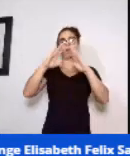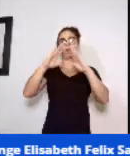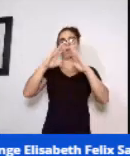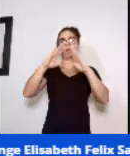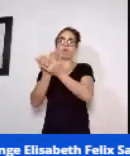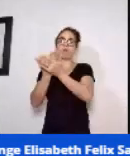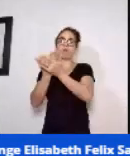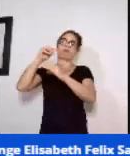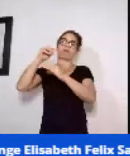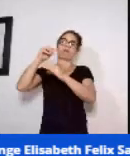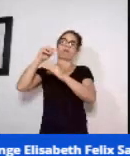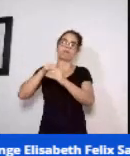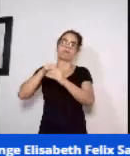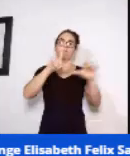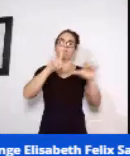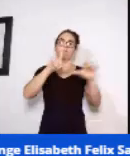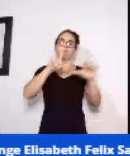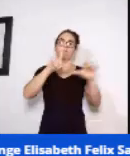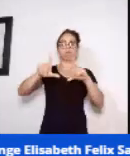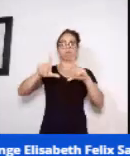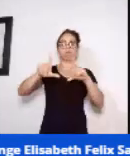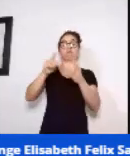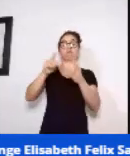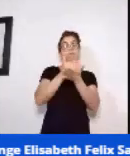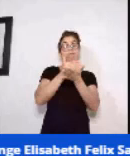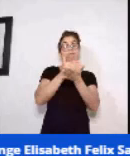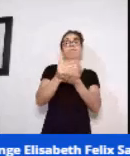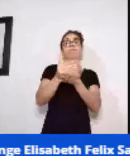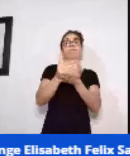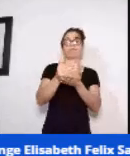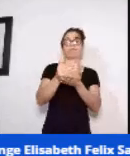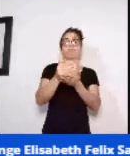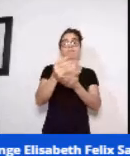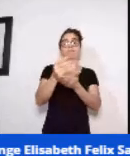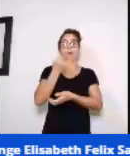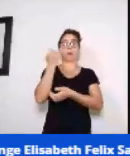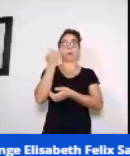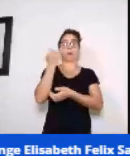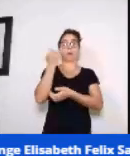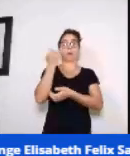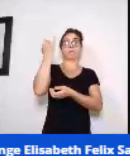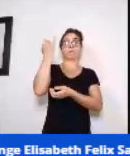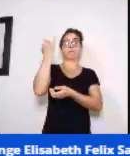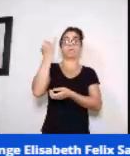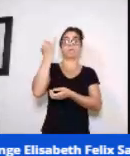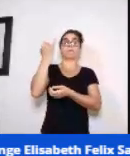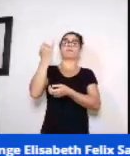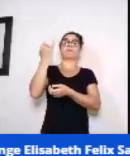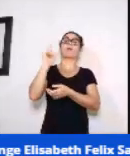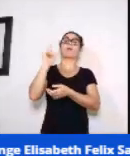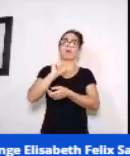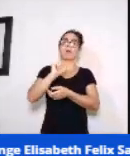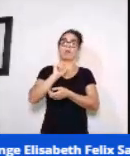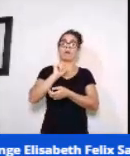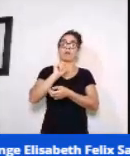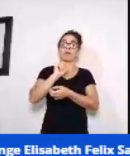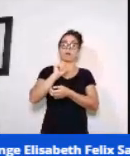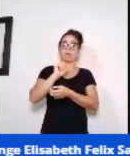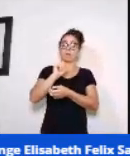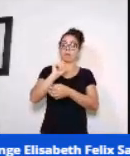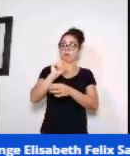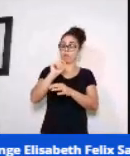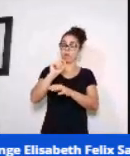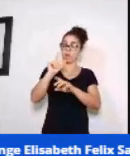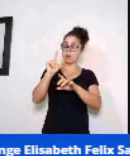desse momento, a prioridade da unidade escolar foi em trazer de forma significativa o envolvimento e a colaboração